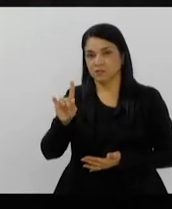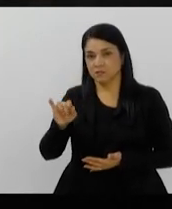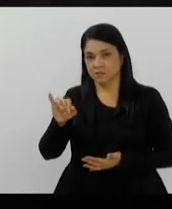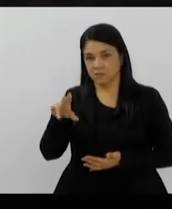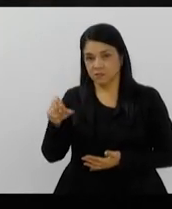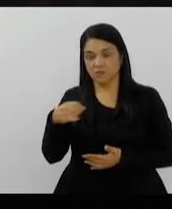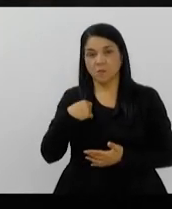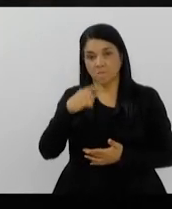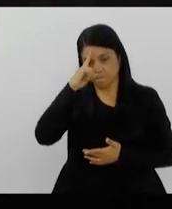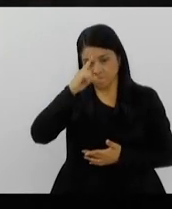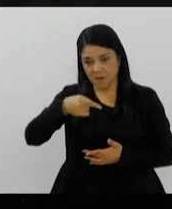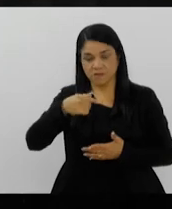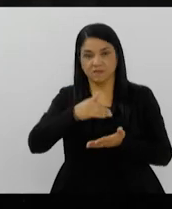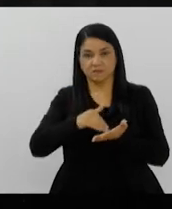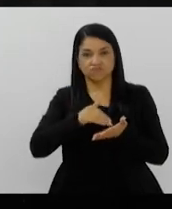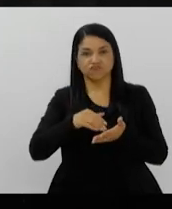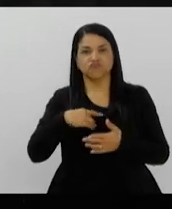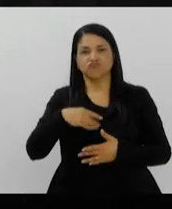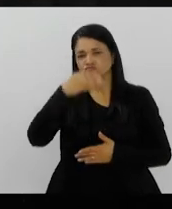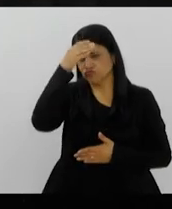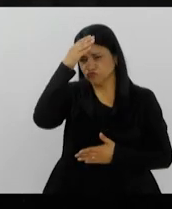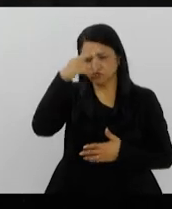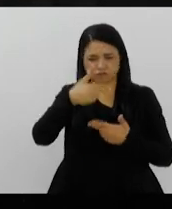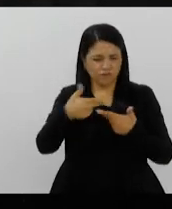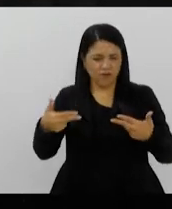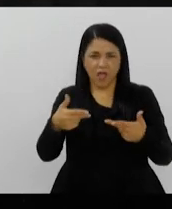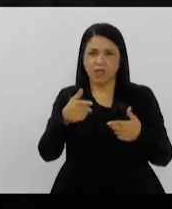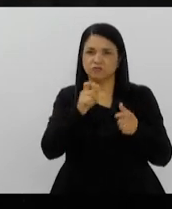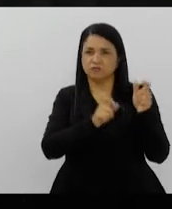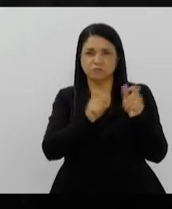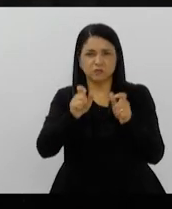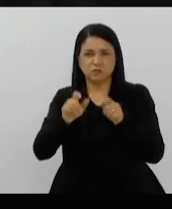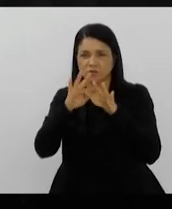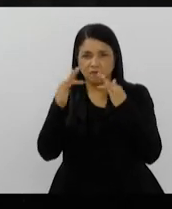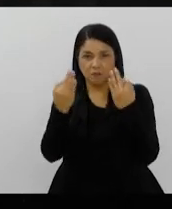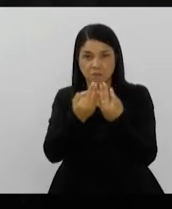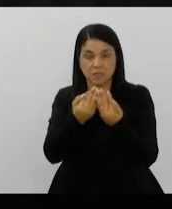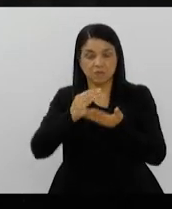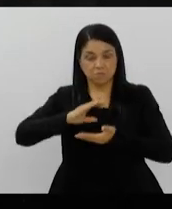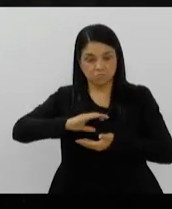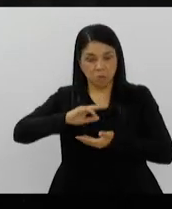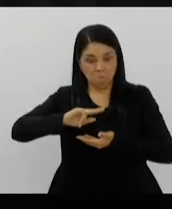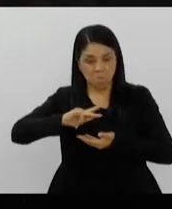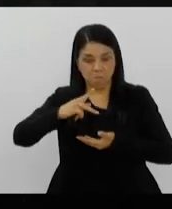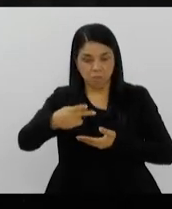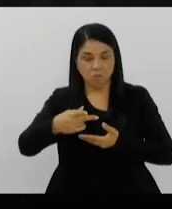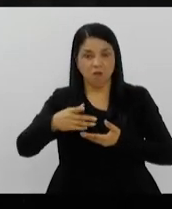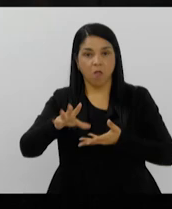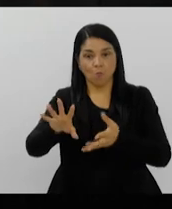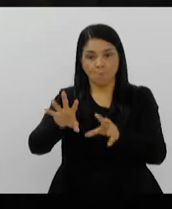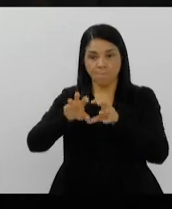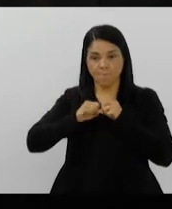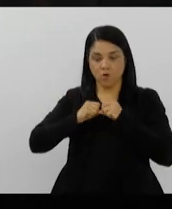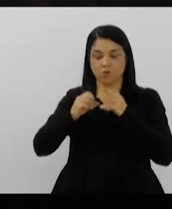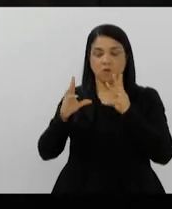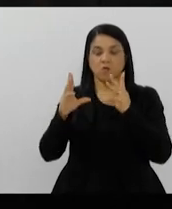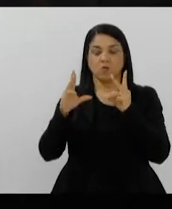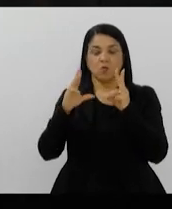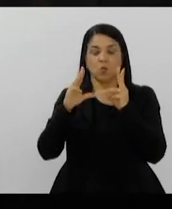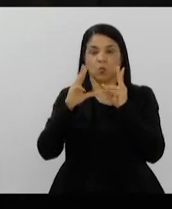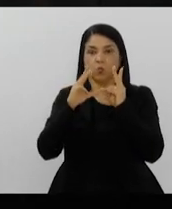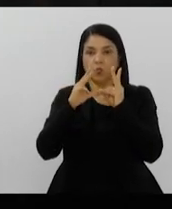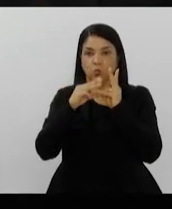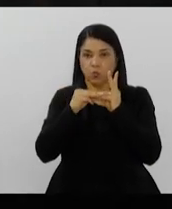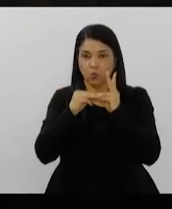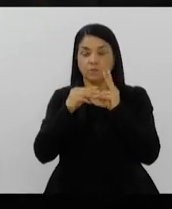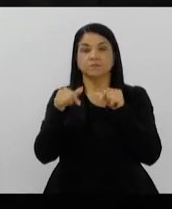secretaria, trouxe primo, tia, tio, parente, e causou aí a infecção por HIV de pessoas que contavam com